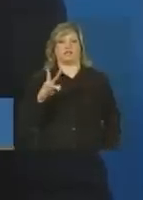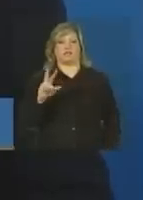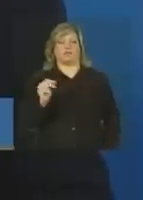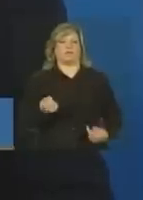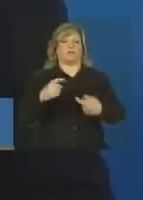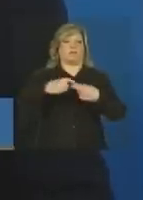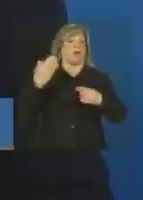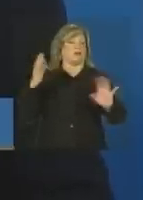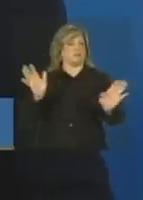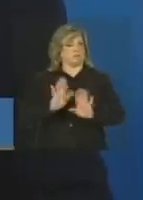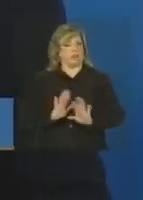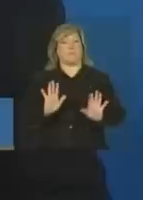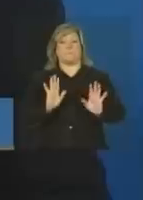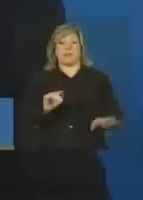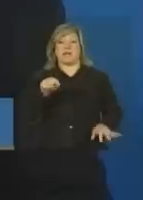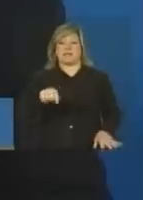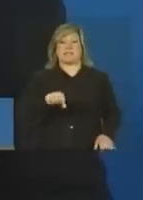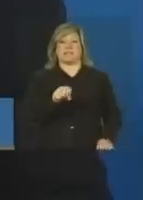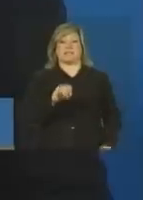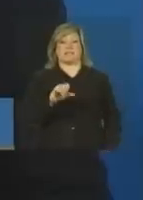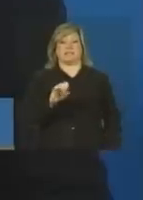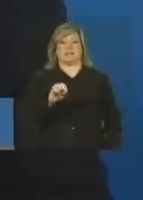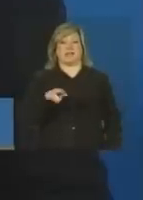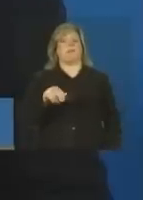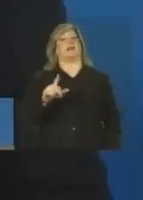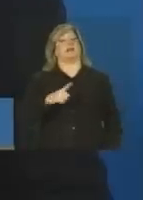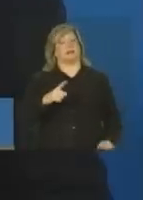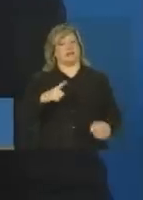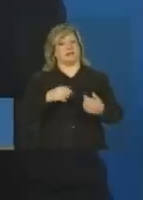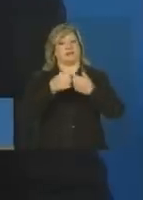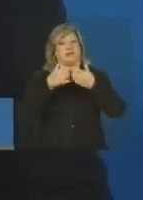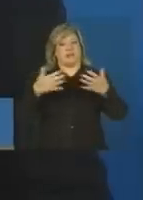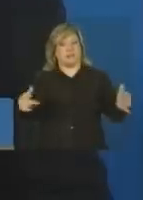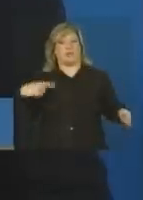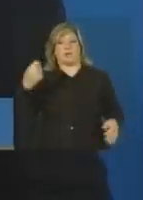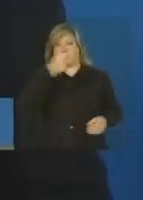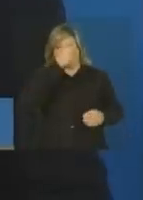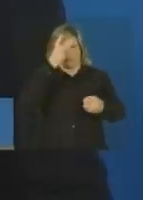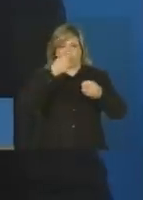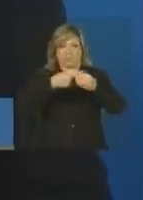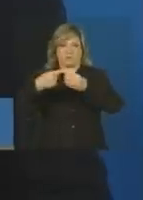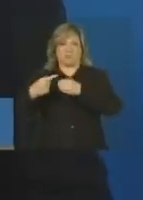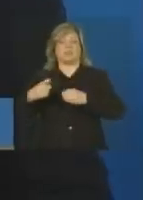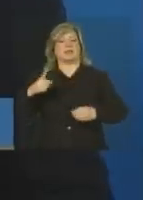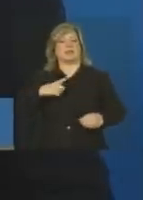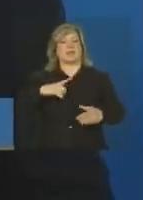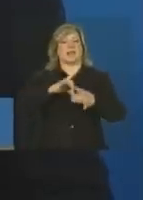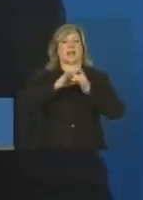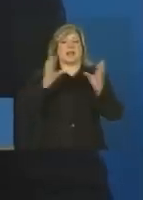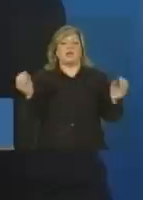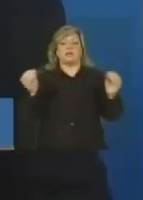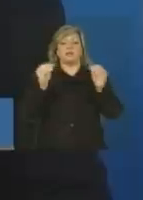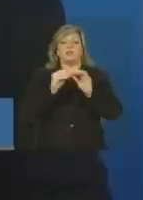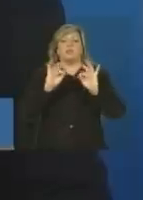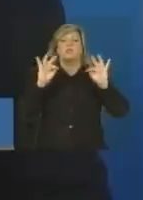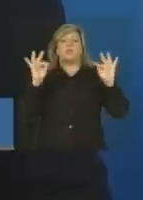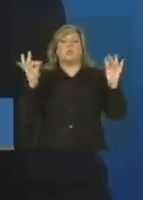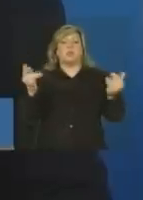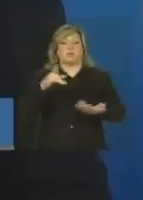que o sistema está aberto e que o município tem a liberdade de juntar